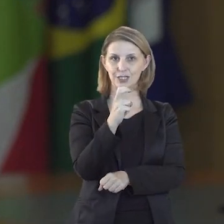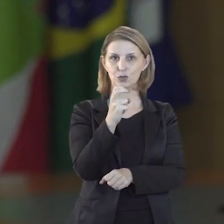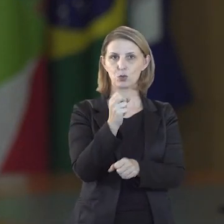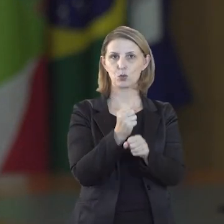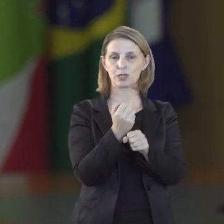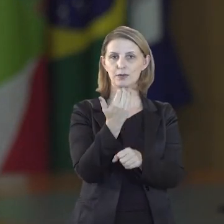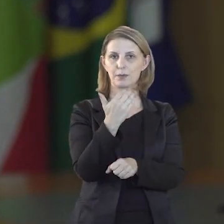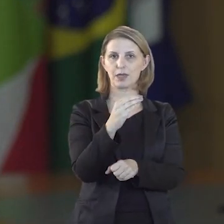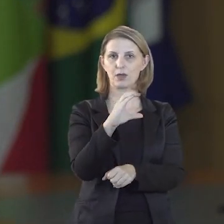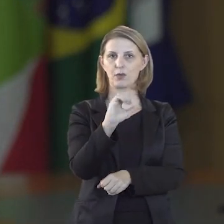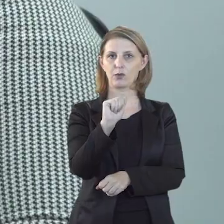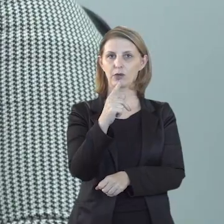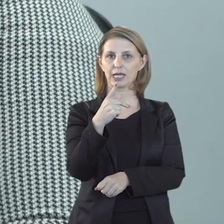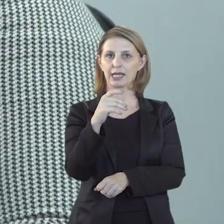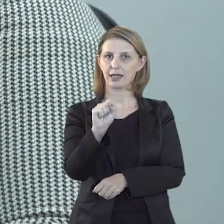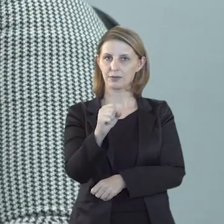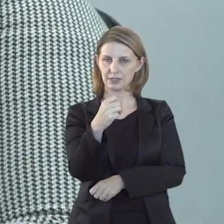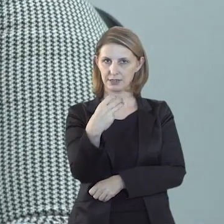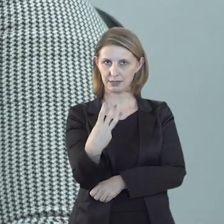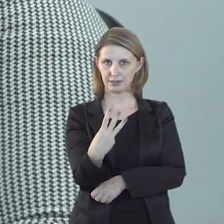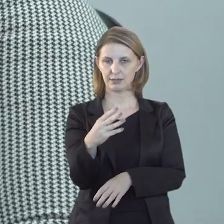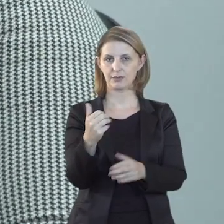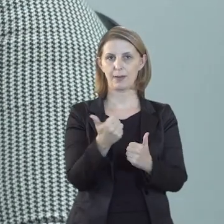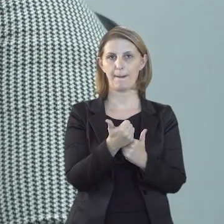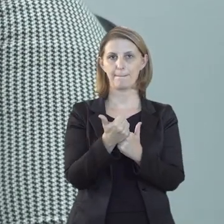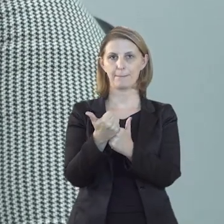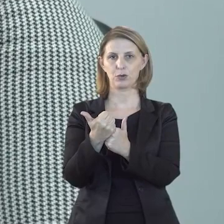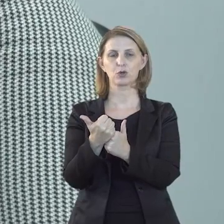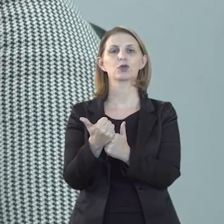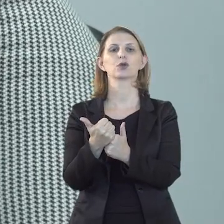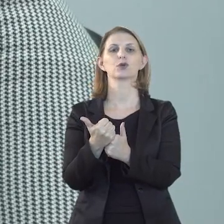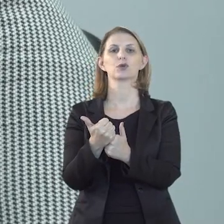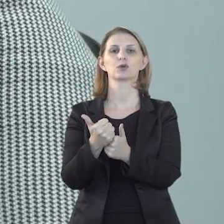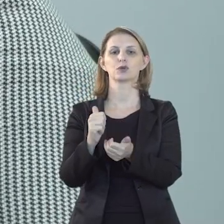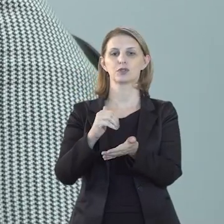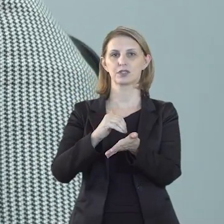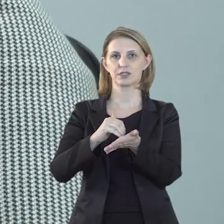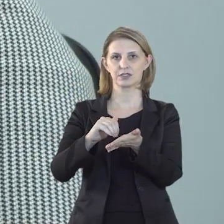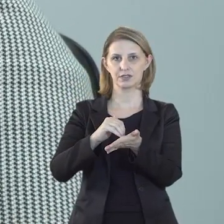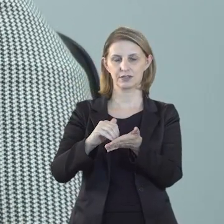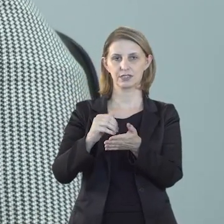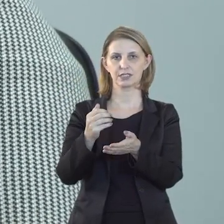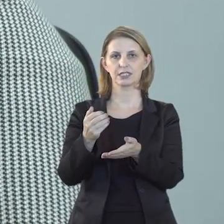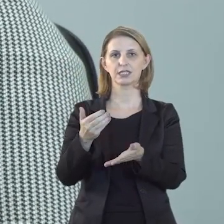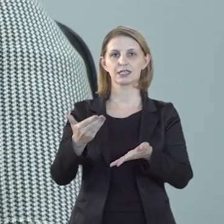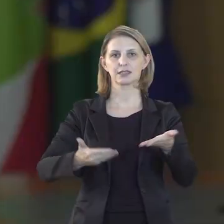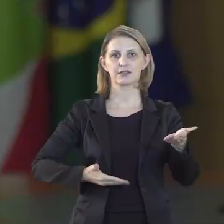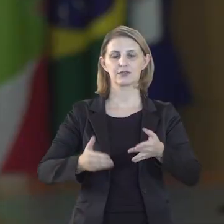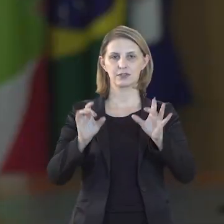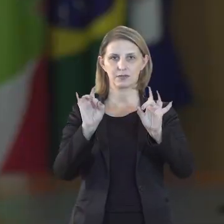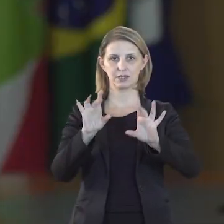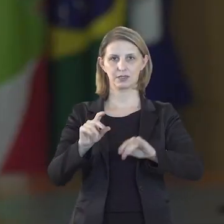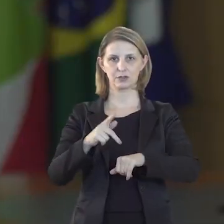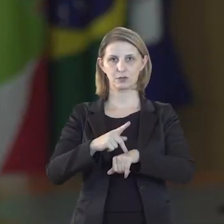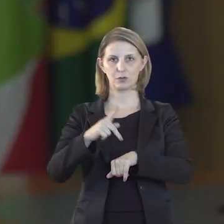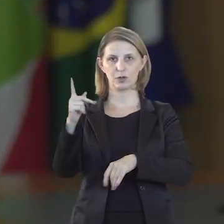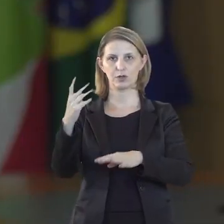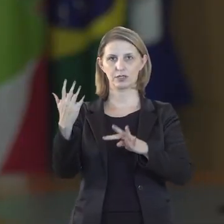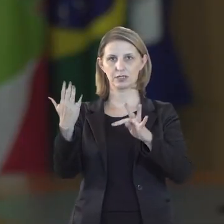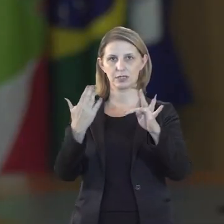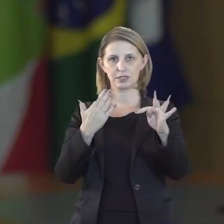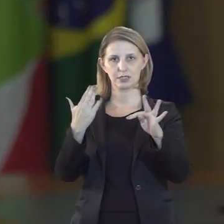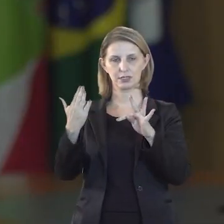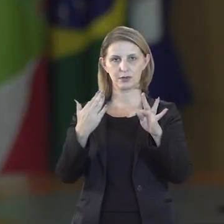anos e meio no CAPES 3 e atualmente como apoio técnico da Gerência de Serviços Especiais. Tem pós-graduação